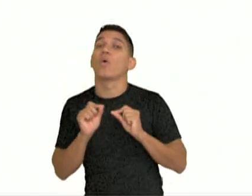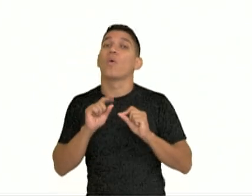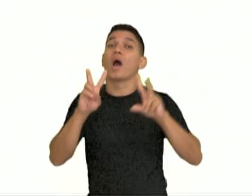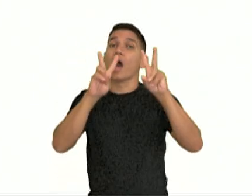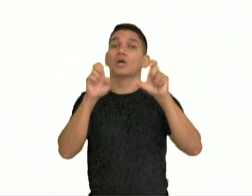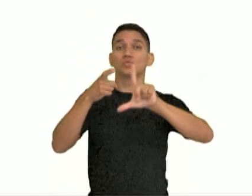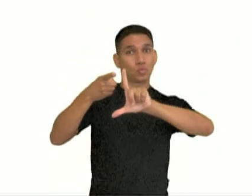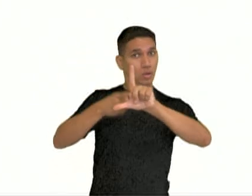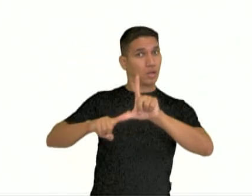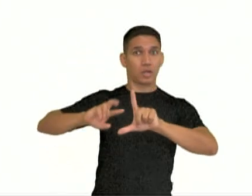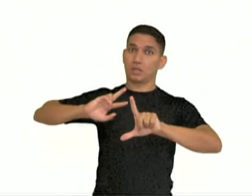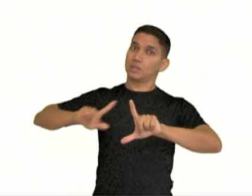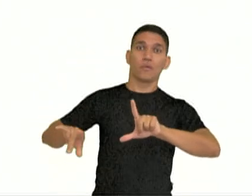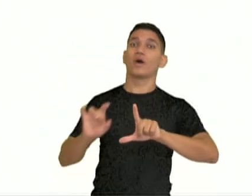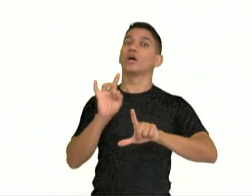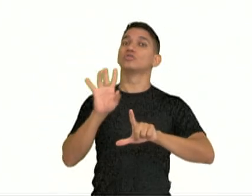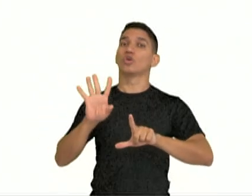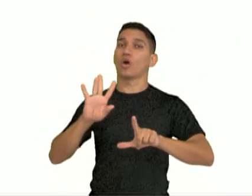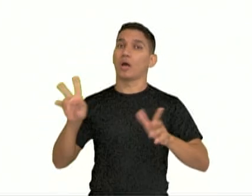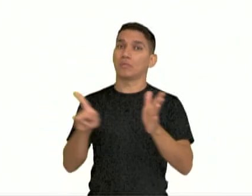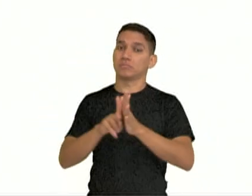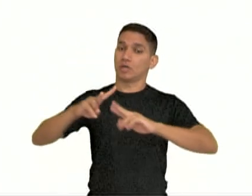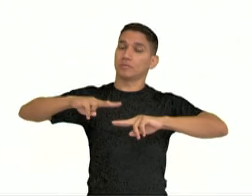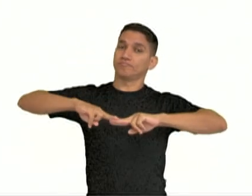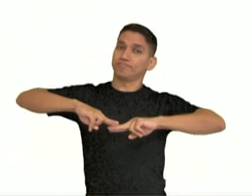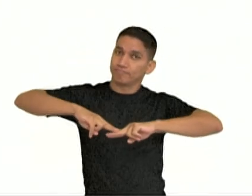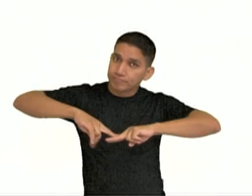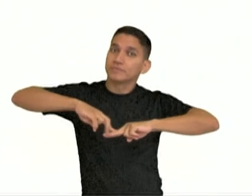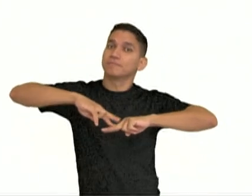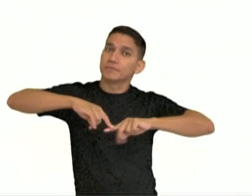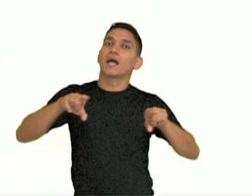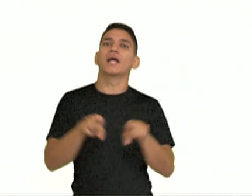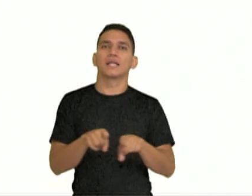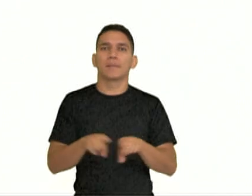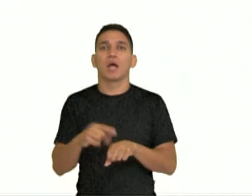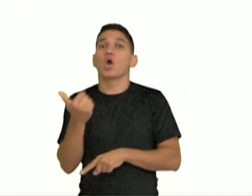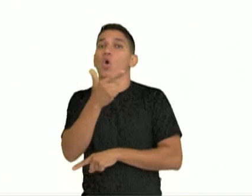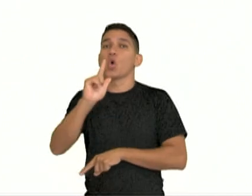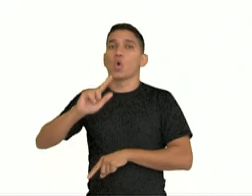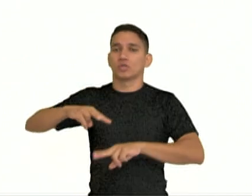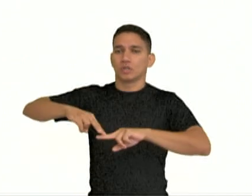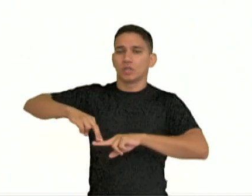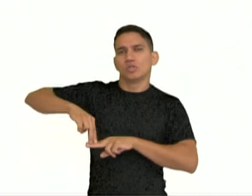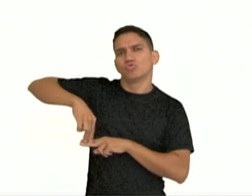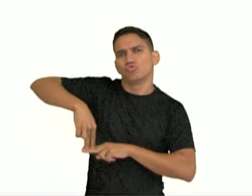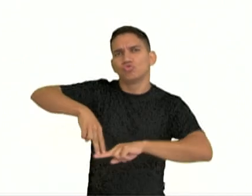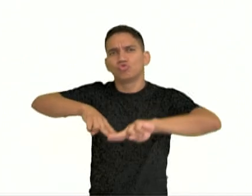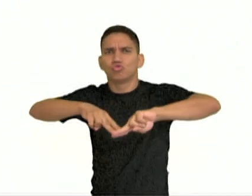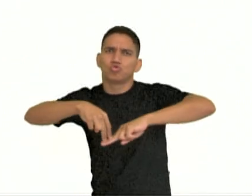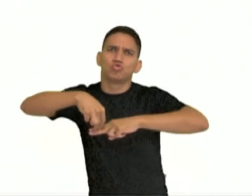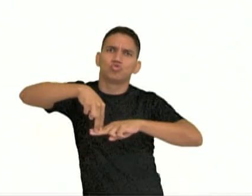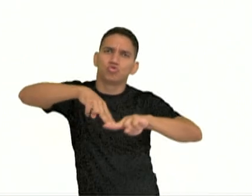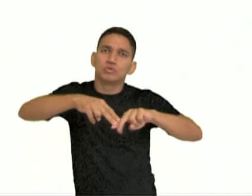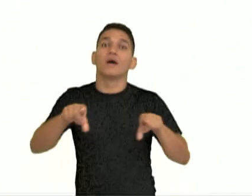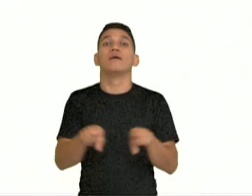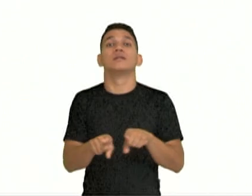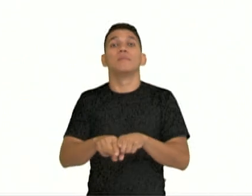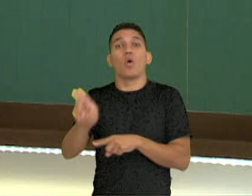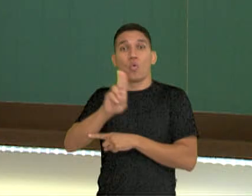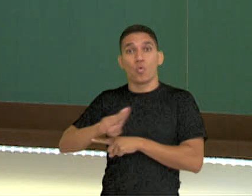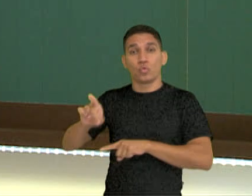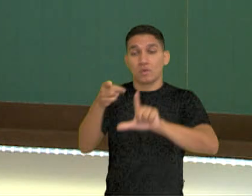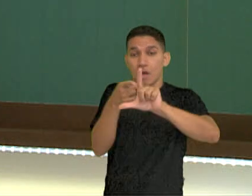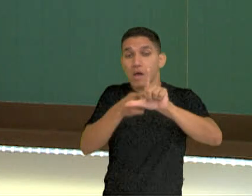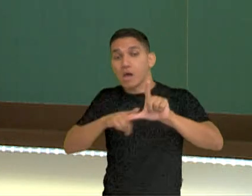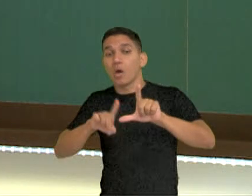e não é só do skate, tá, pessoal? O pessoal do surf também utiliza a questão de angulação na hora